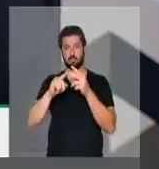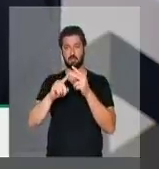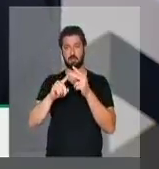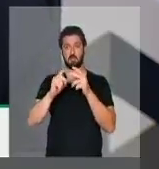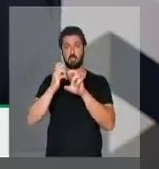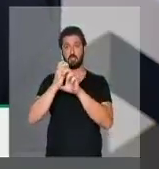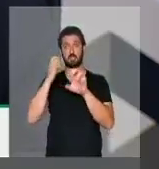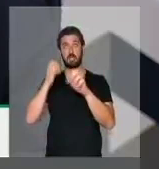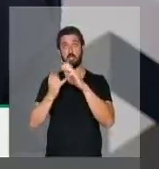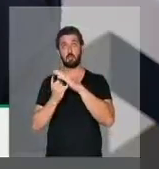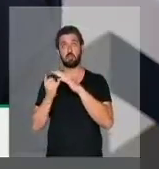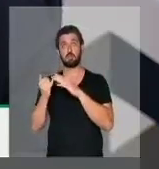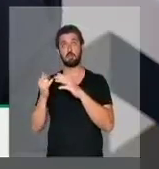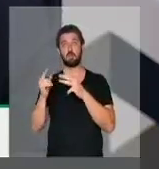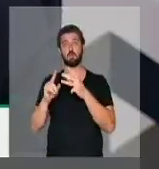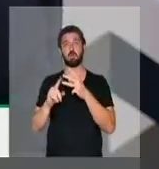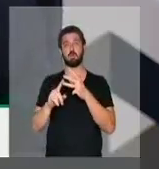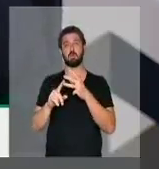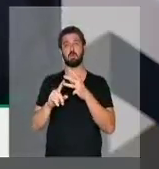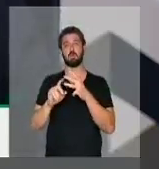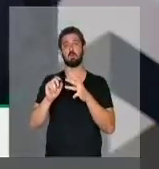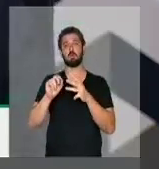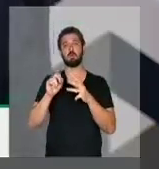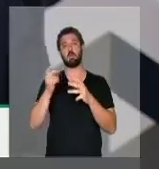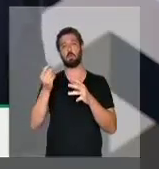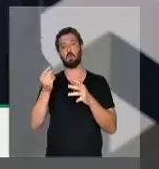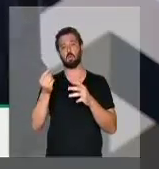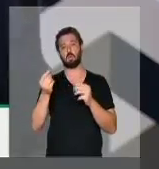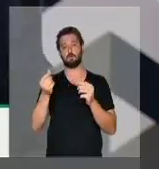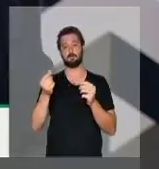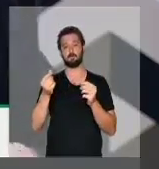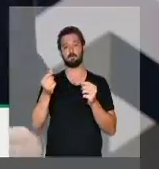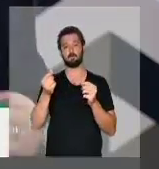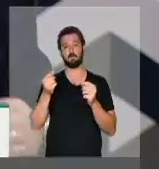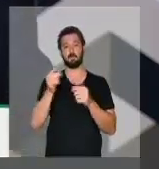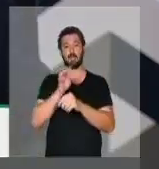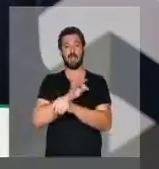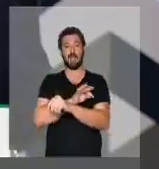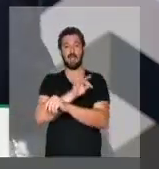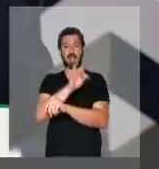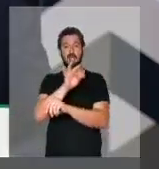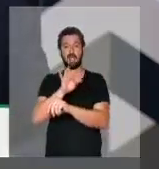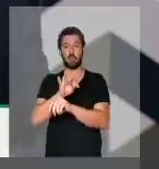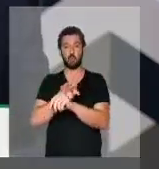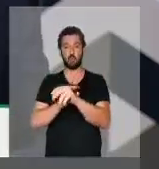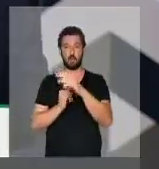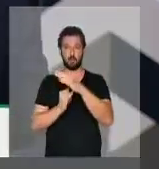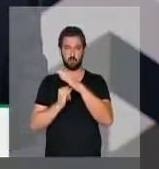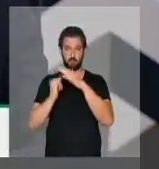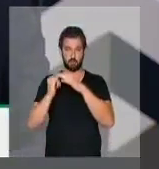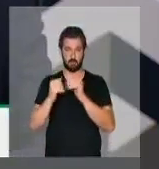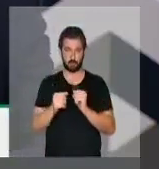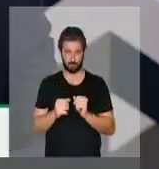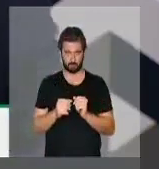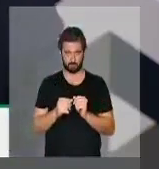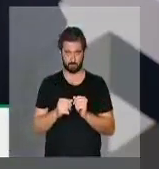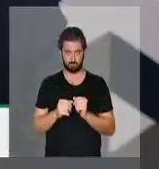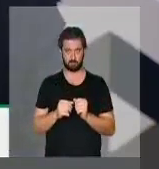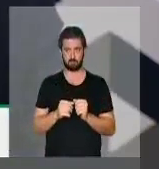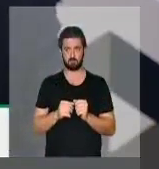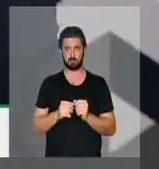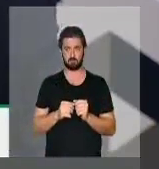política, engenharia institucional ou até mesmo arquitetura